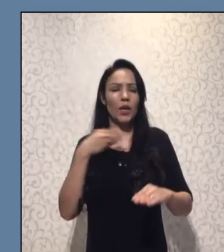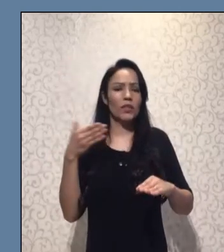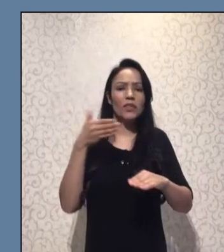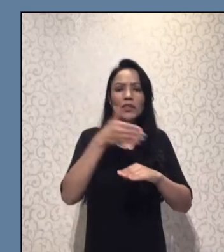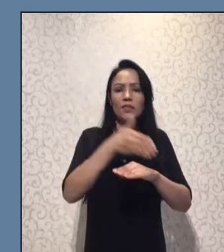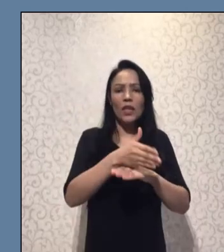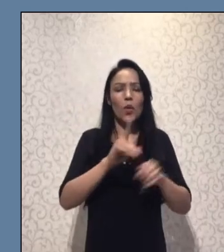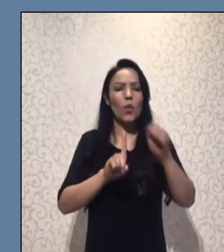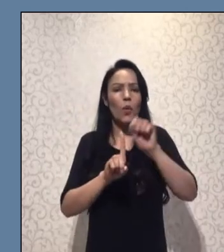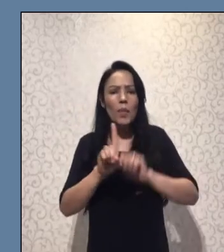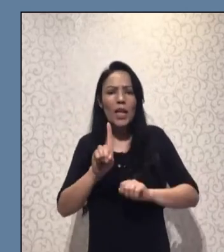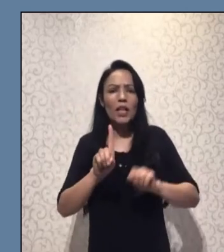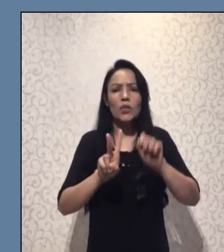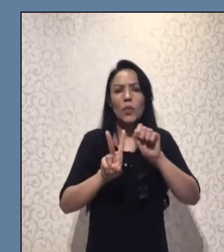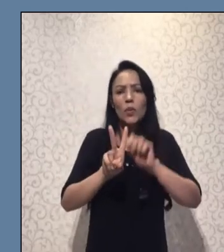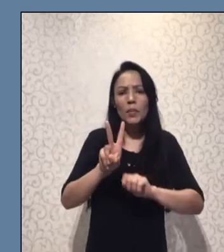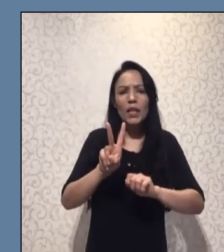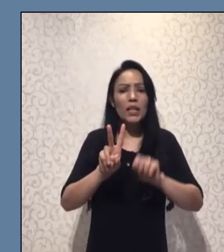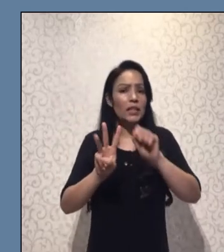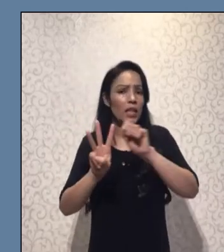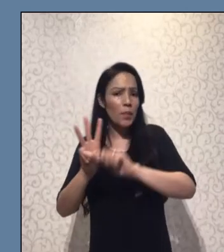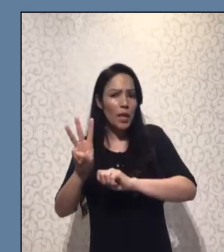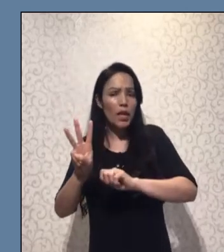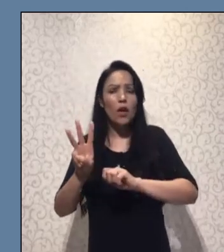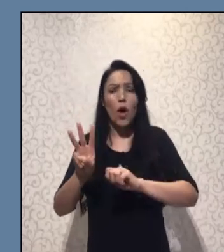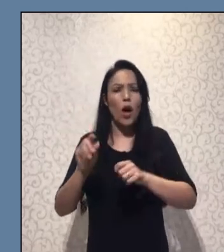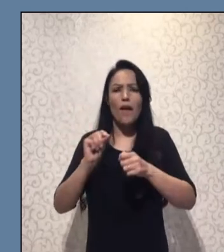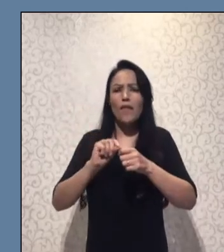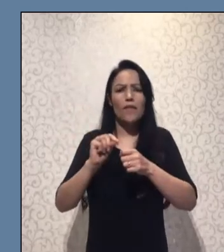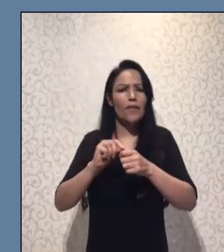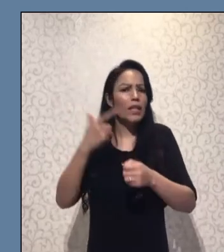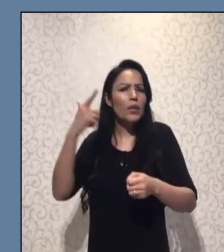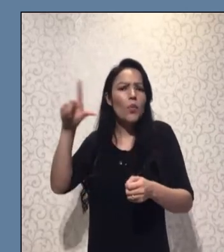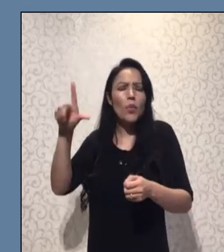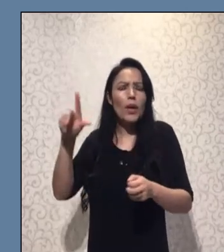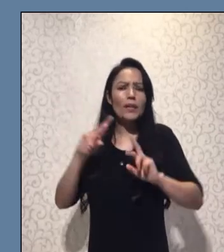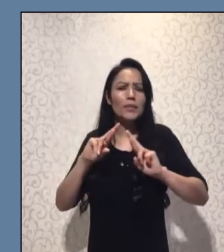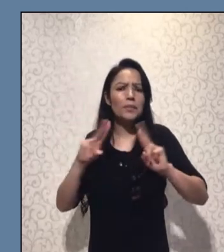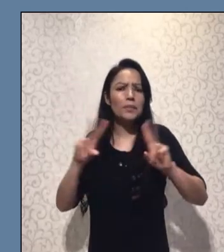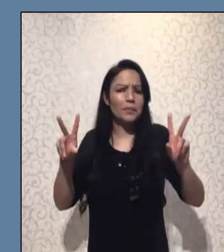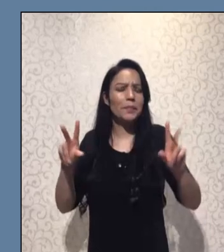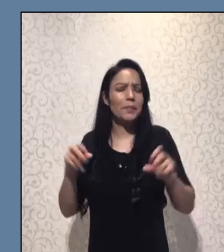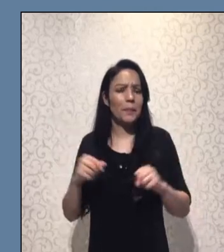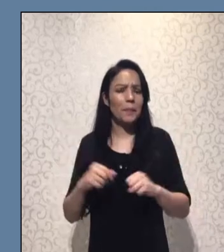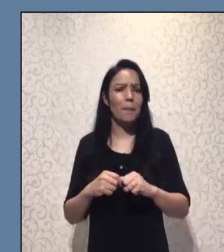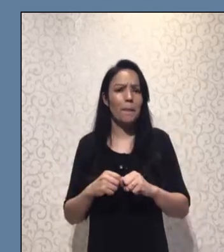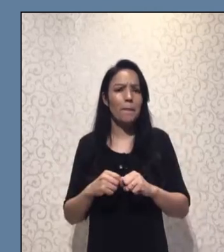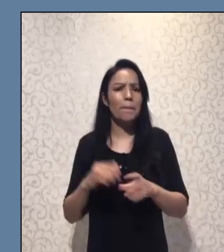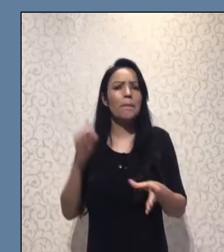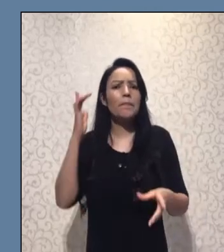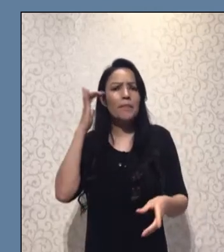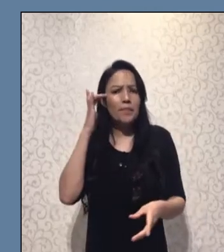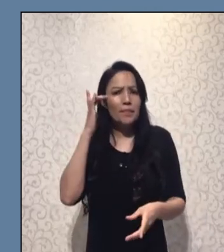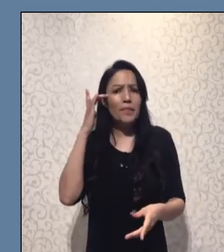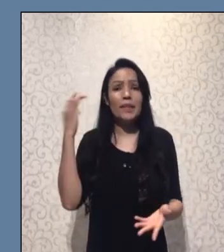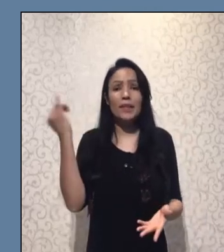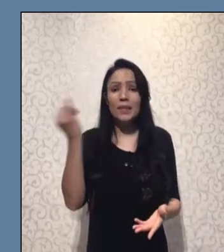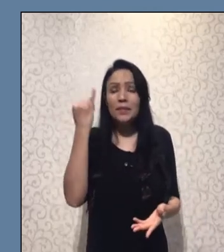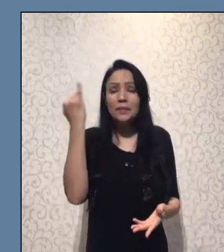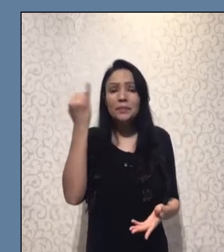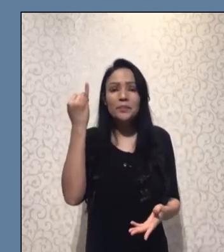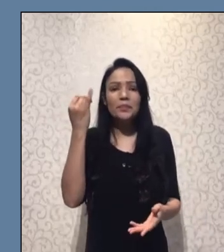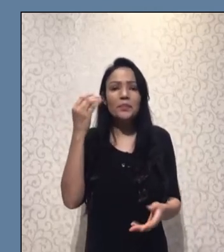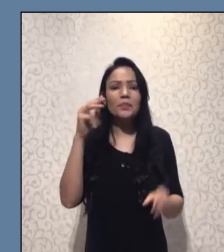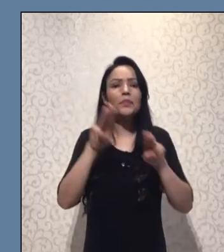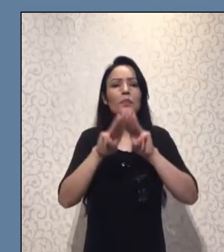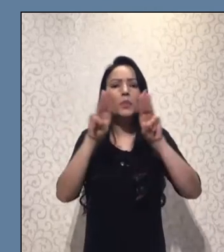três meses, você vai fazer outra coisa. E eu acho muito interessante os museus arrumando estratégias